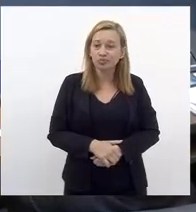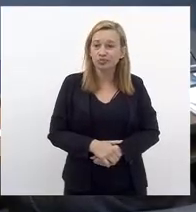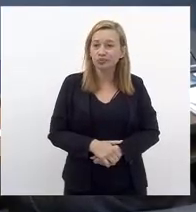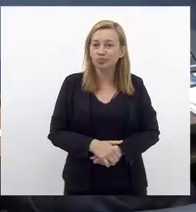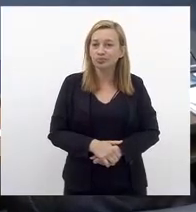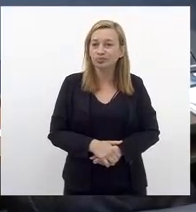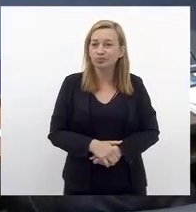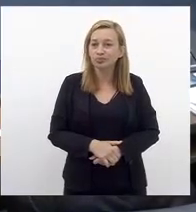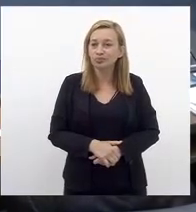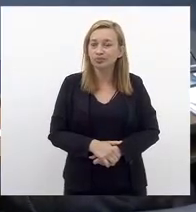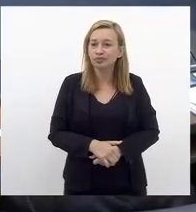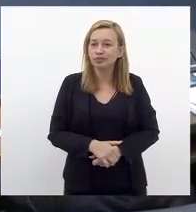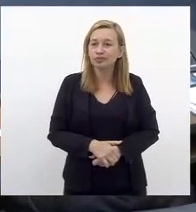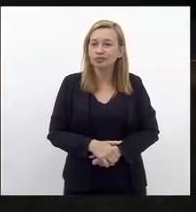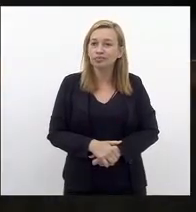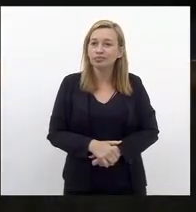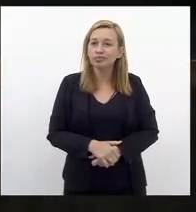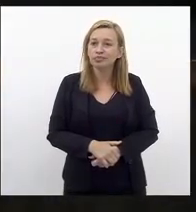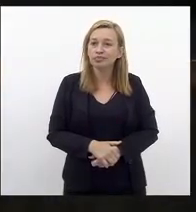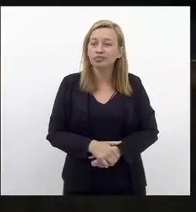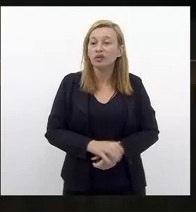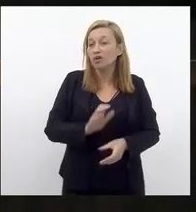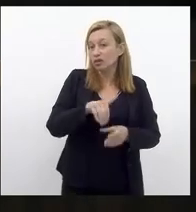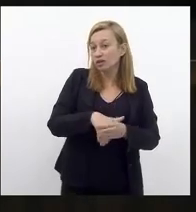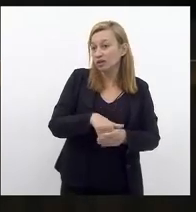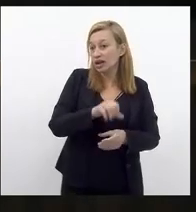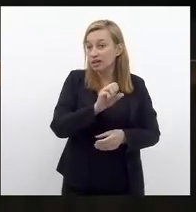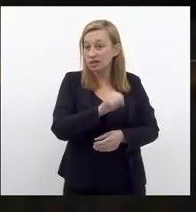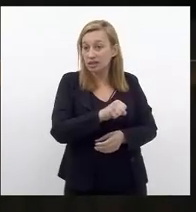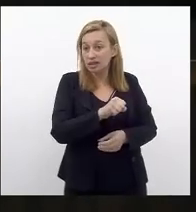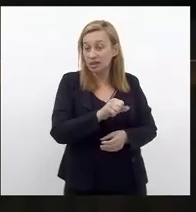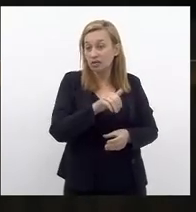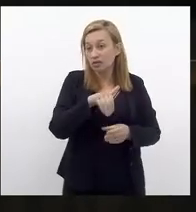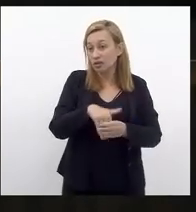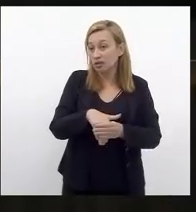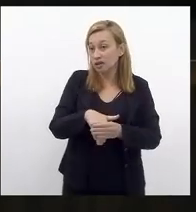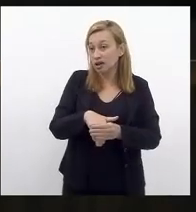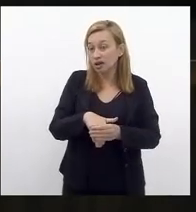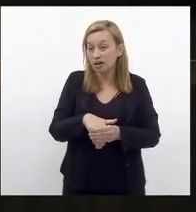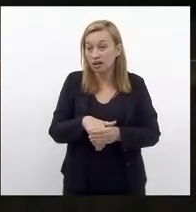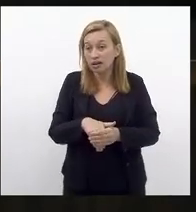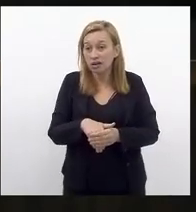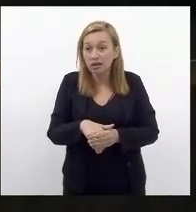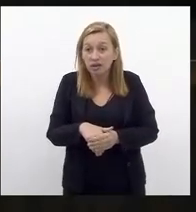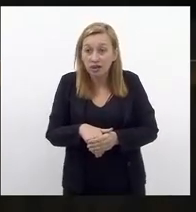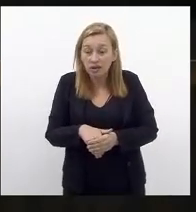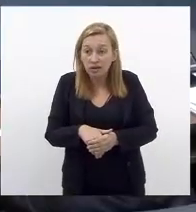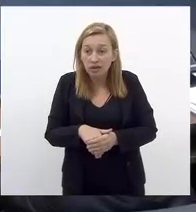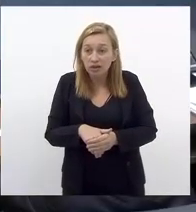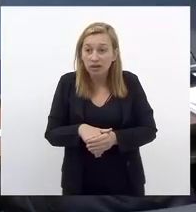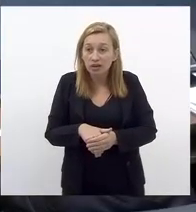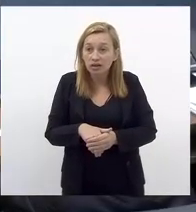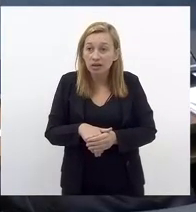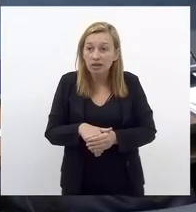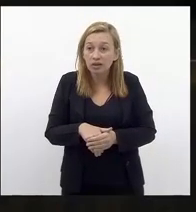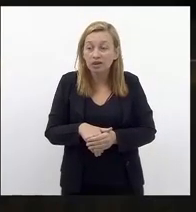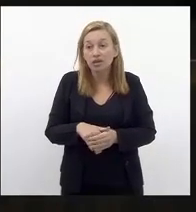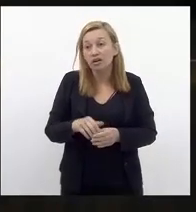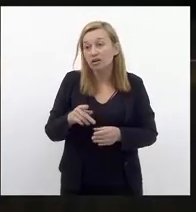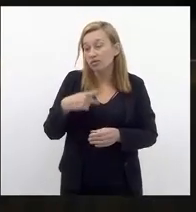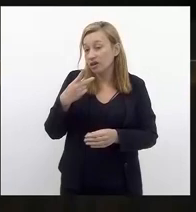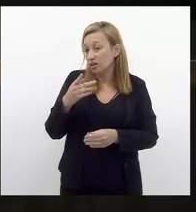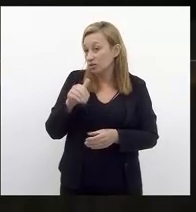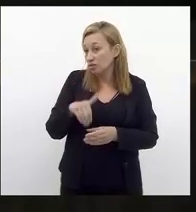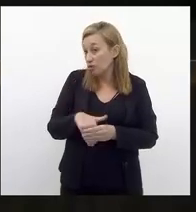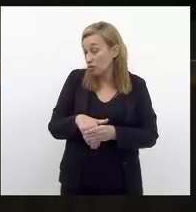em quem votar a favor votou a favor quem não votar faz força o teclado a